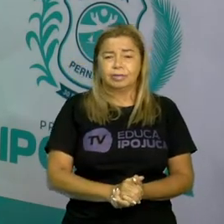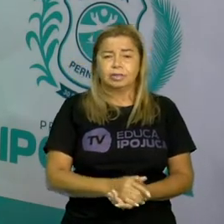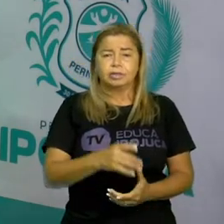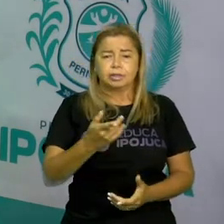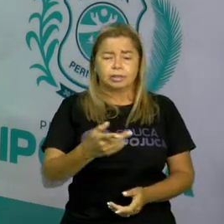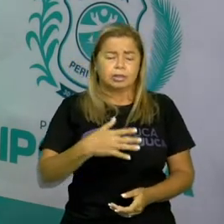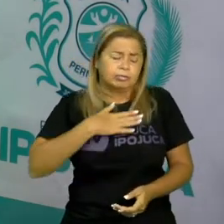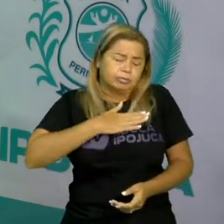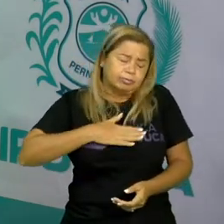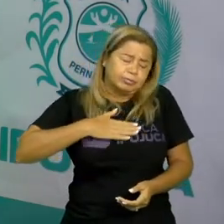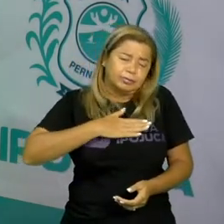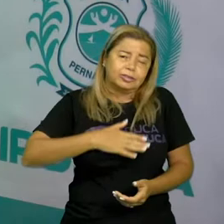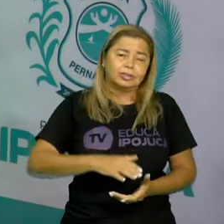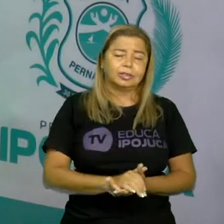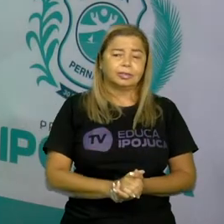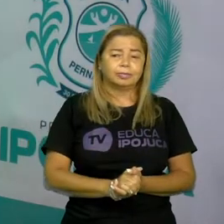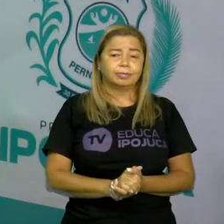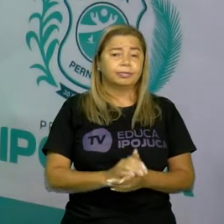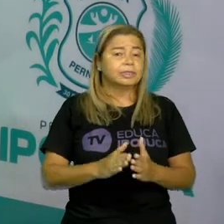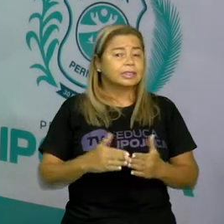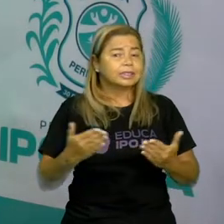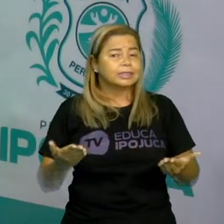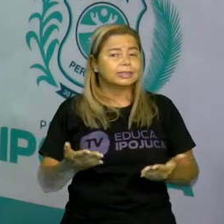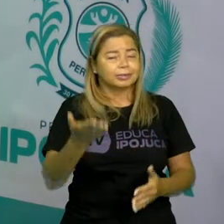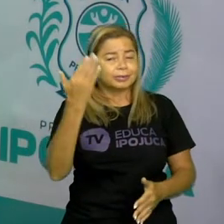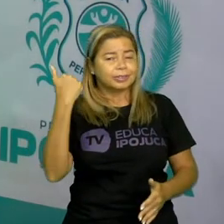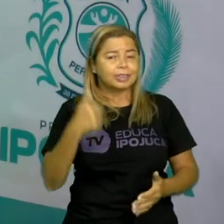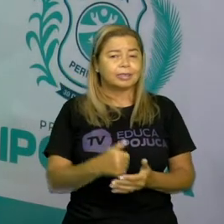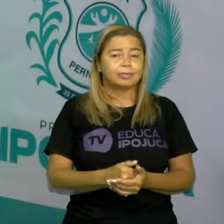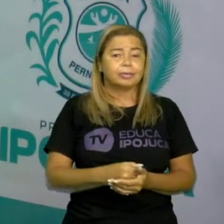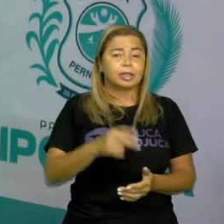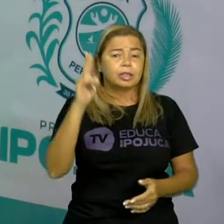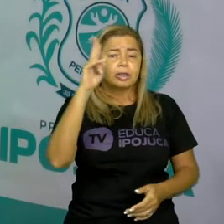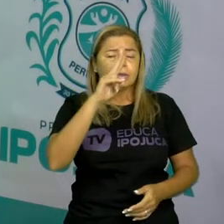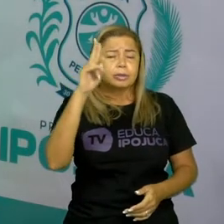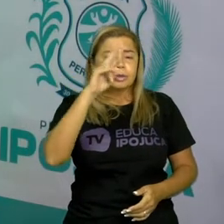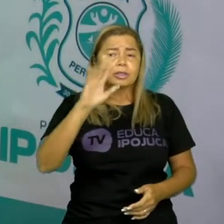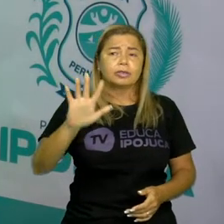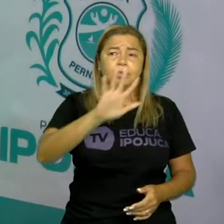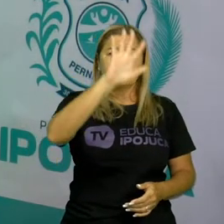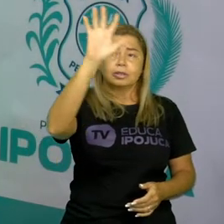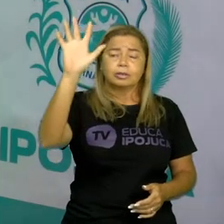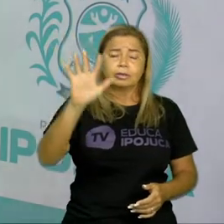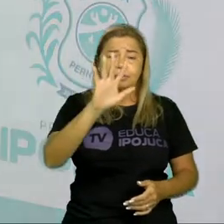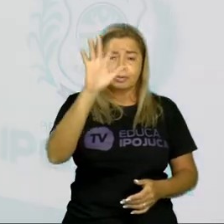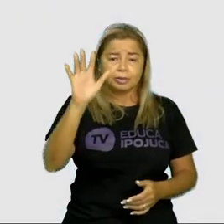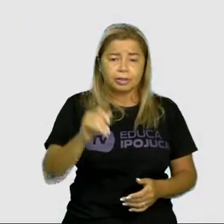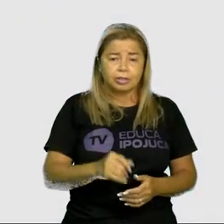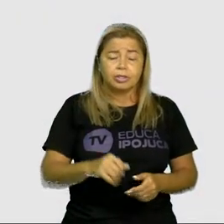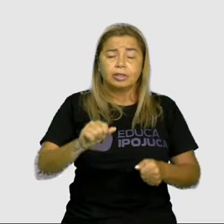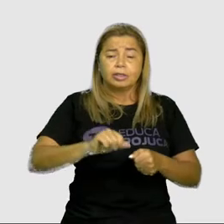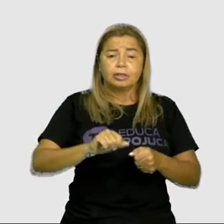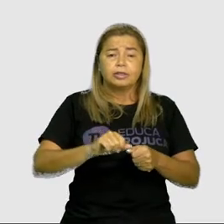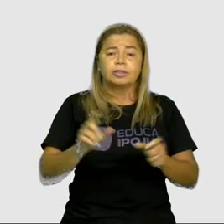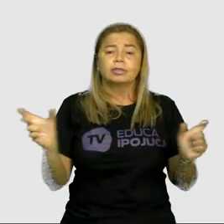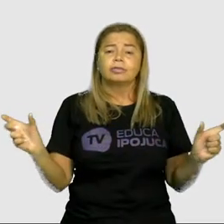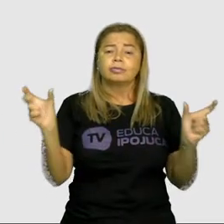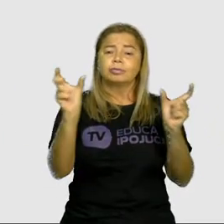gostei. Vamos lá. Observe a imagem e faça a composição e a